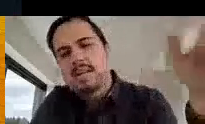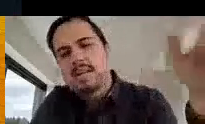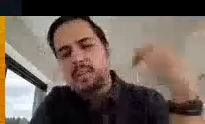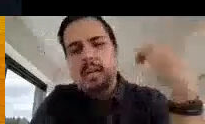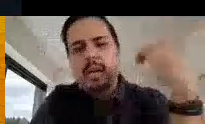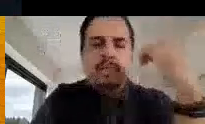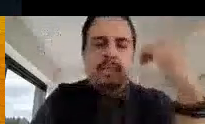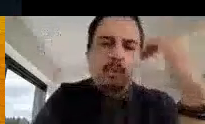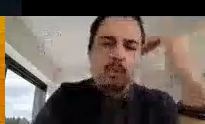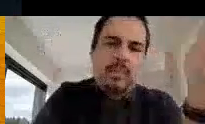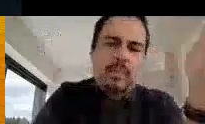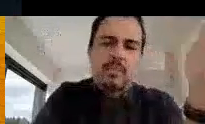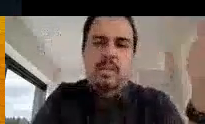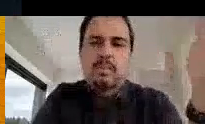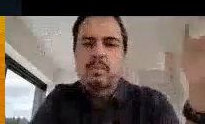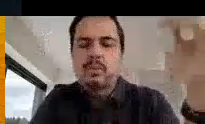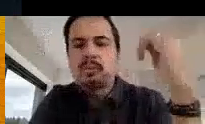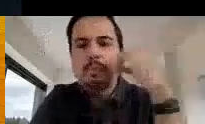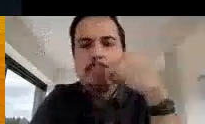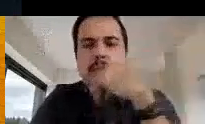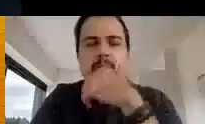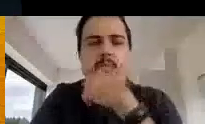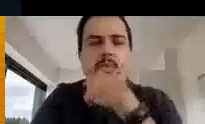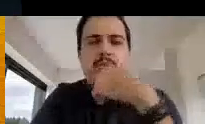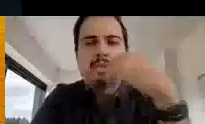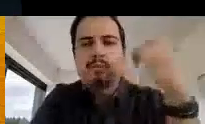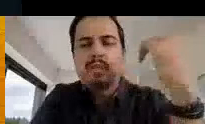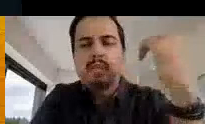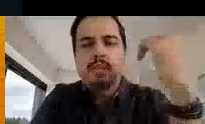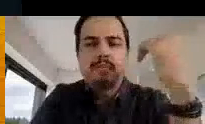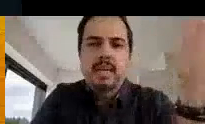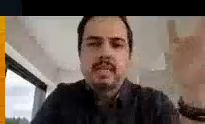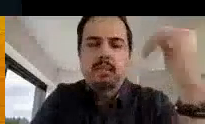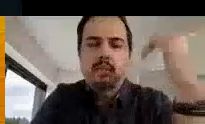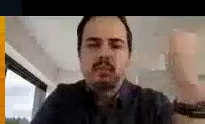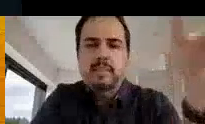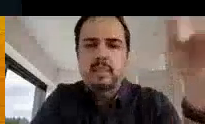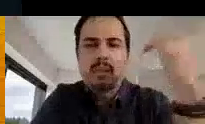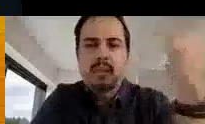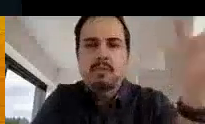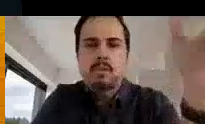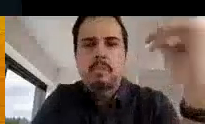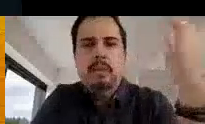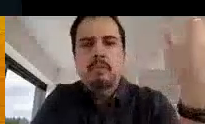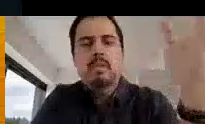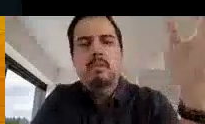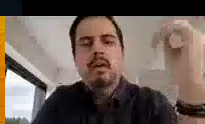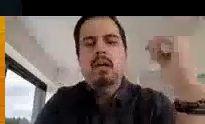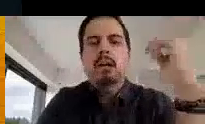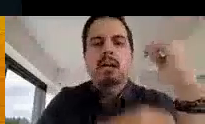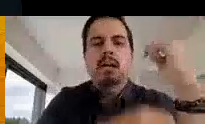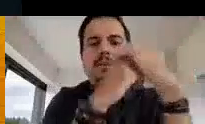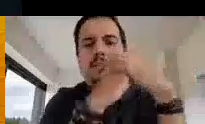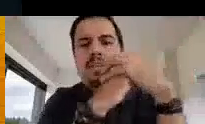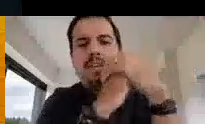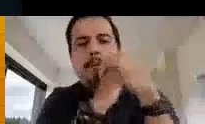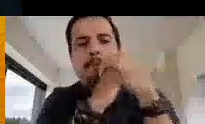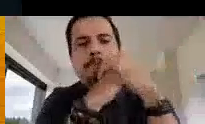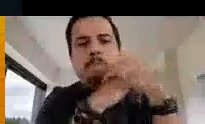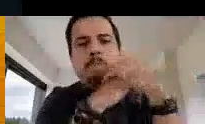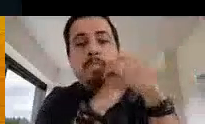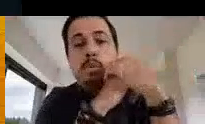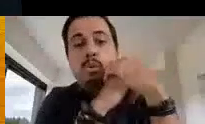perfil no Instagram, você ter um upzinho ali nos seus eventos de venda, de conversão, de relacionamento e tal.